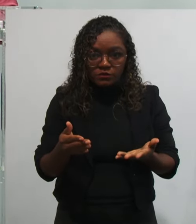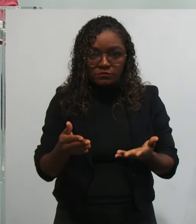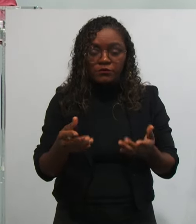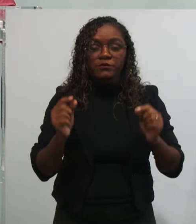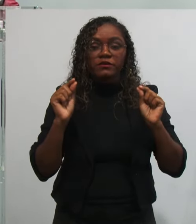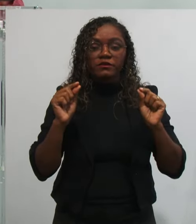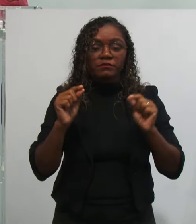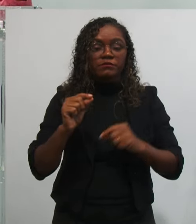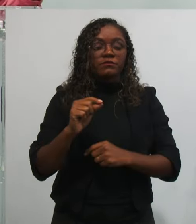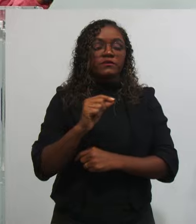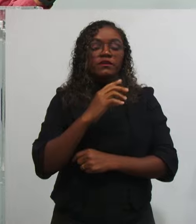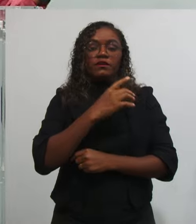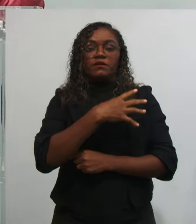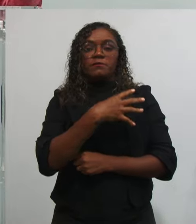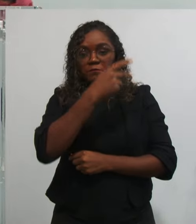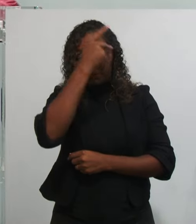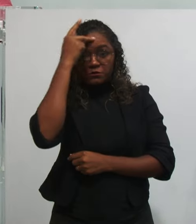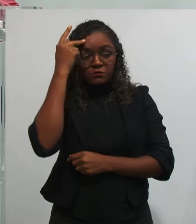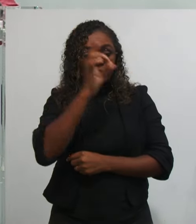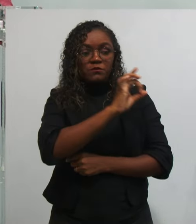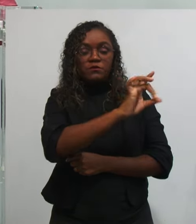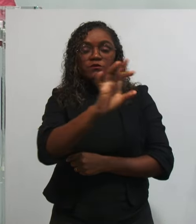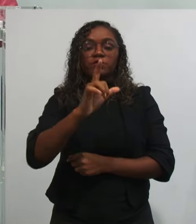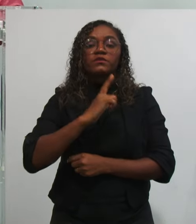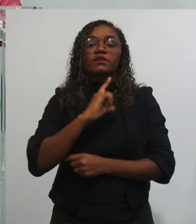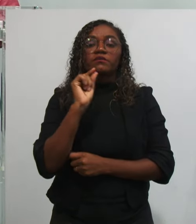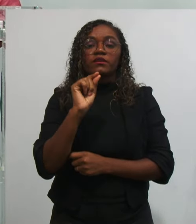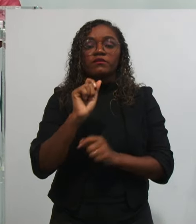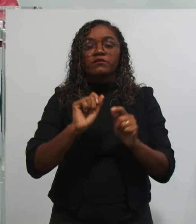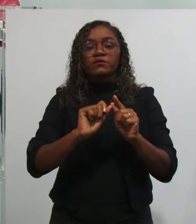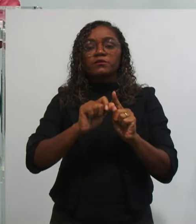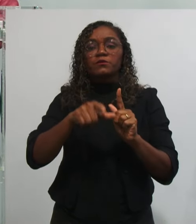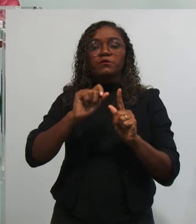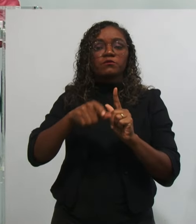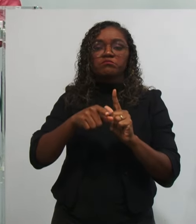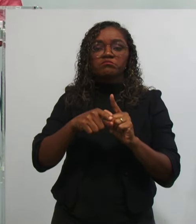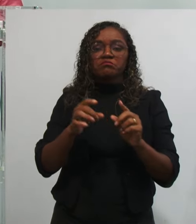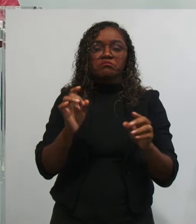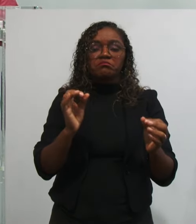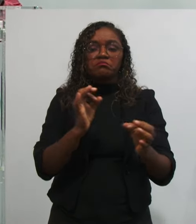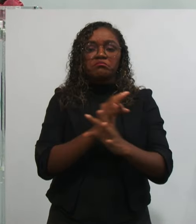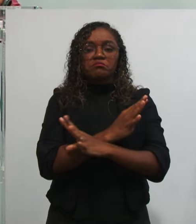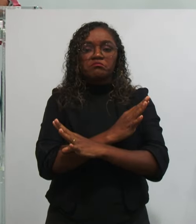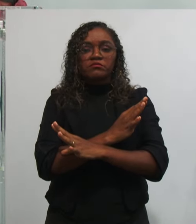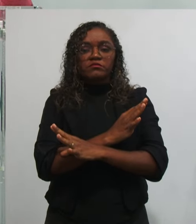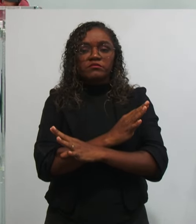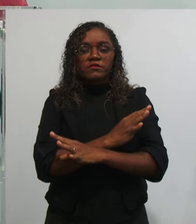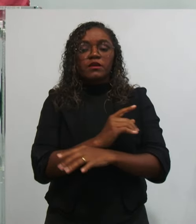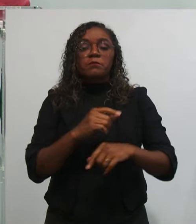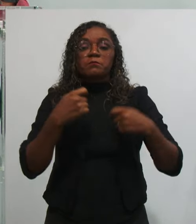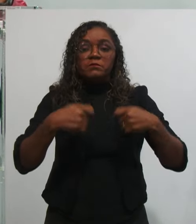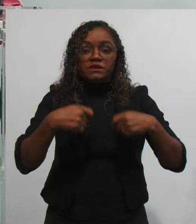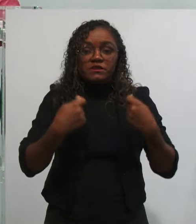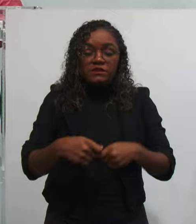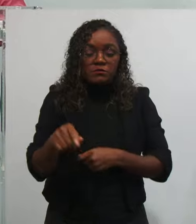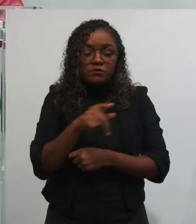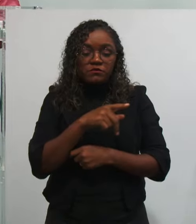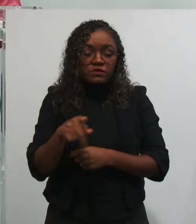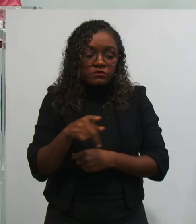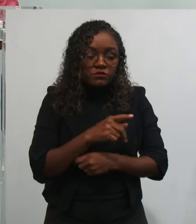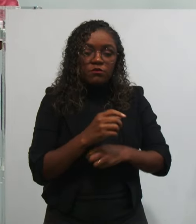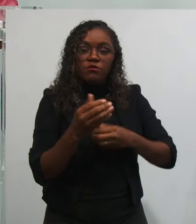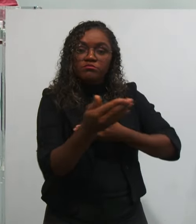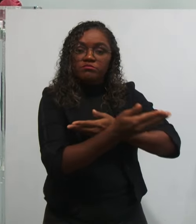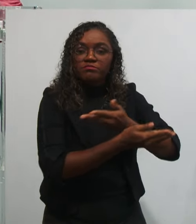tem no no Google não precisaria de um professor o que que ele precisa precisa de alguém que se importe com a sua